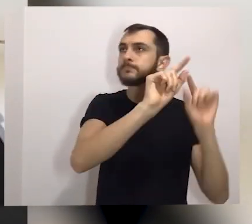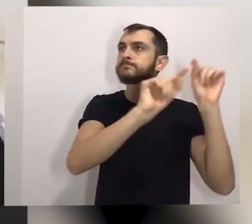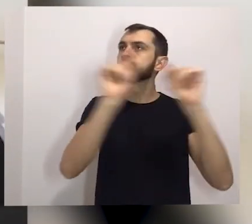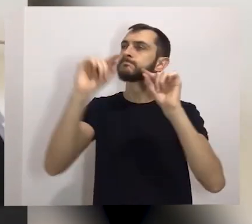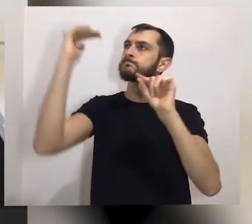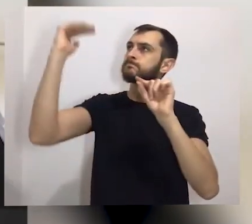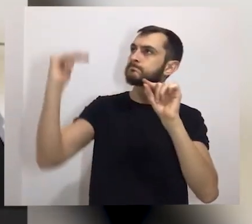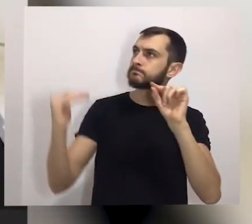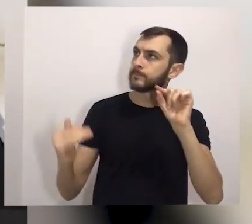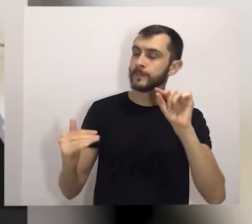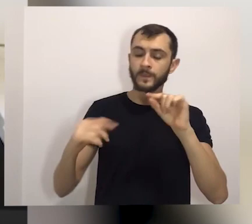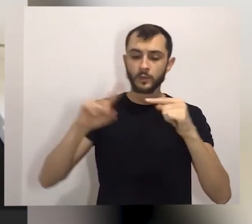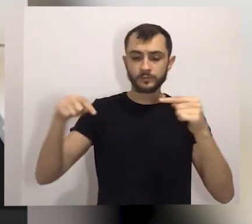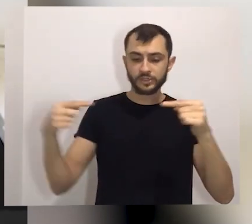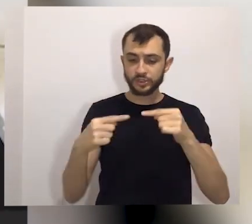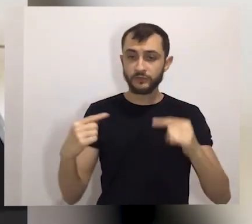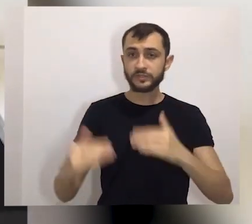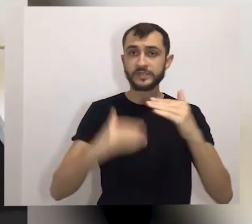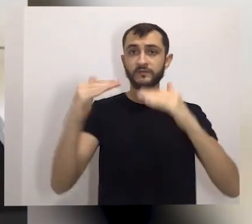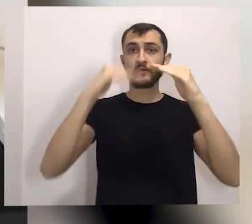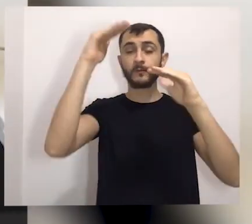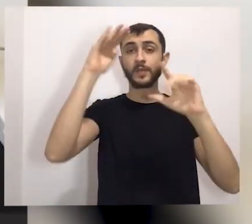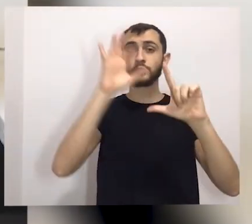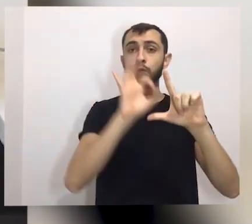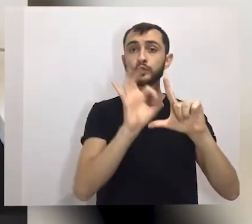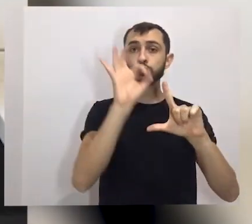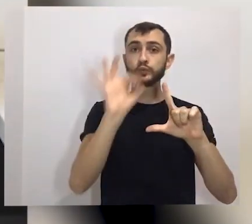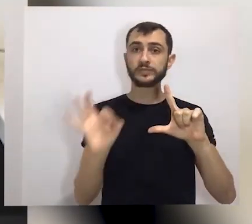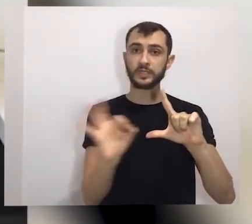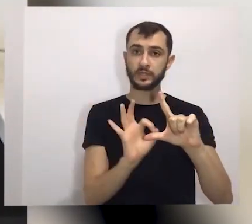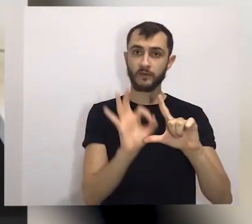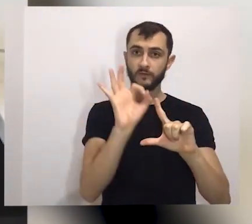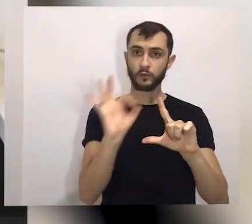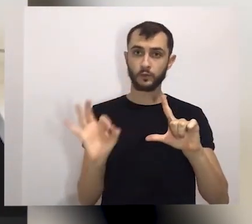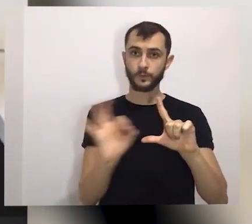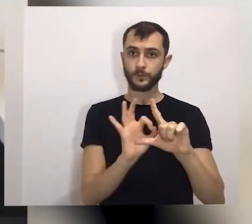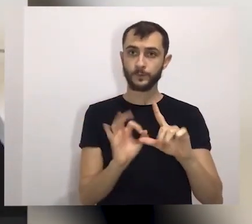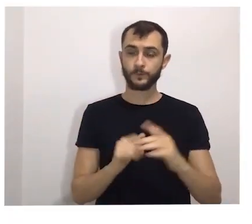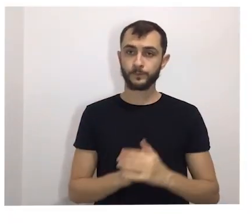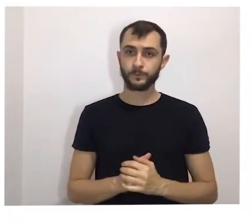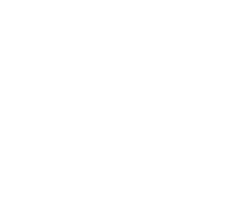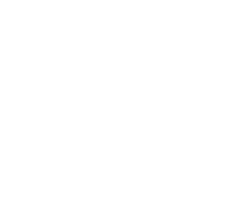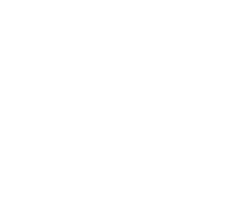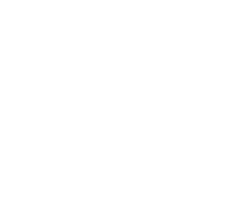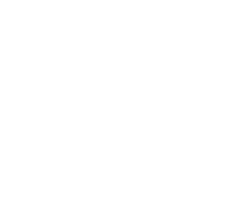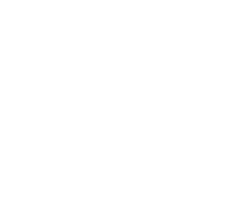matriz de saberes e os objetivos de desenvolvimento sustentável.